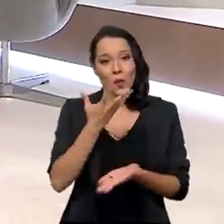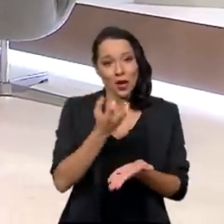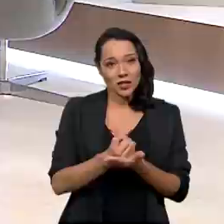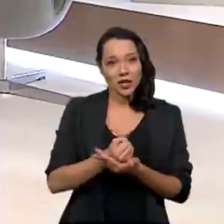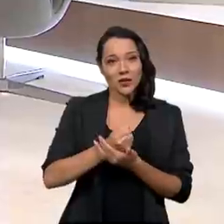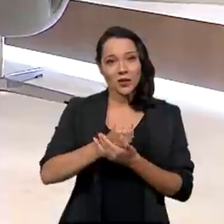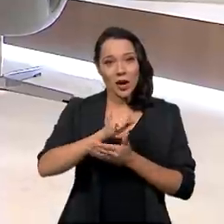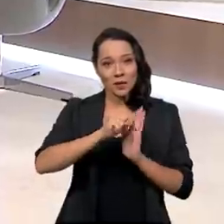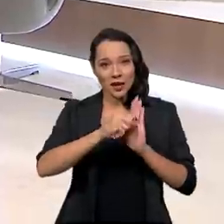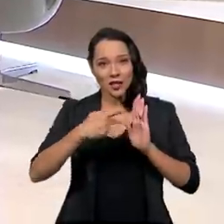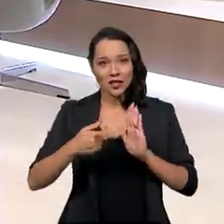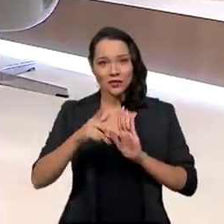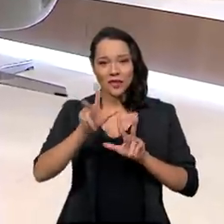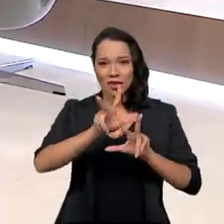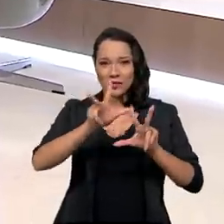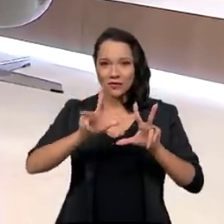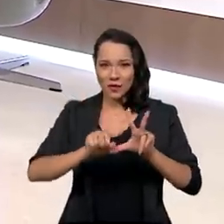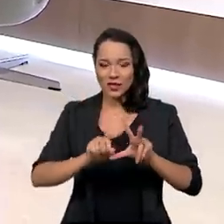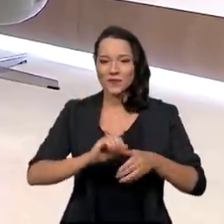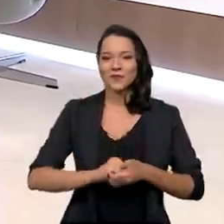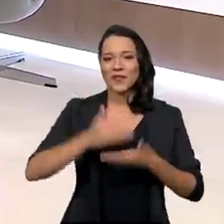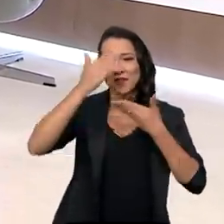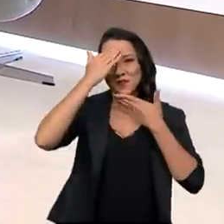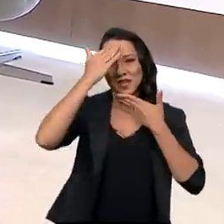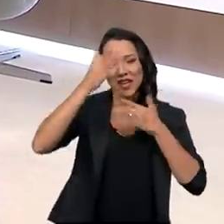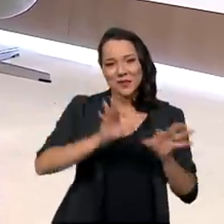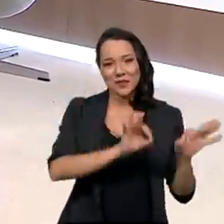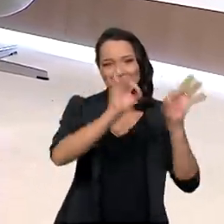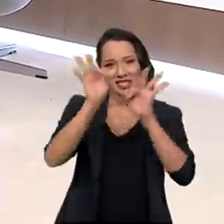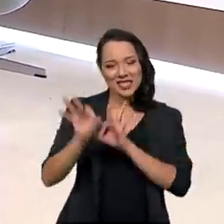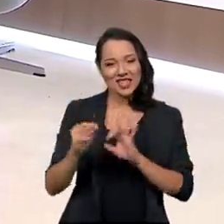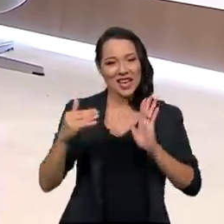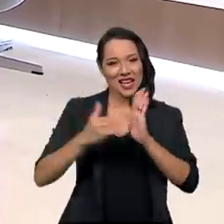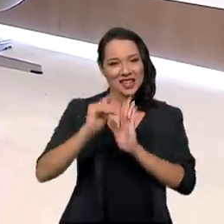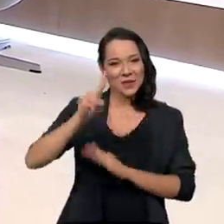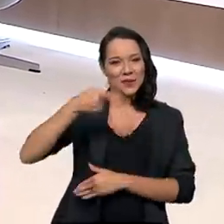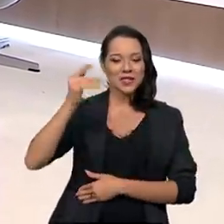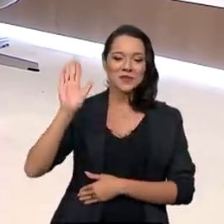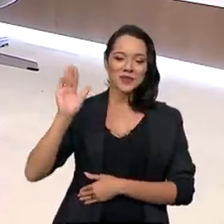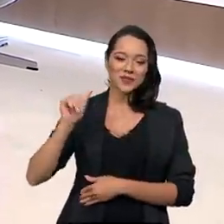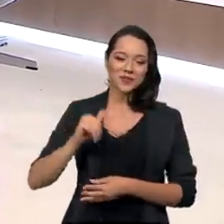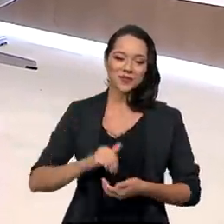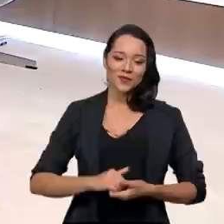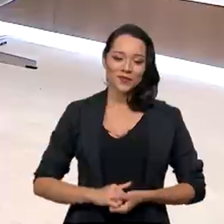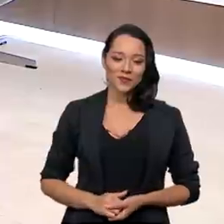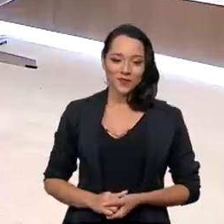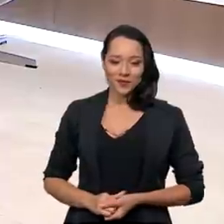ou baixando o TV Brasil Play. Obrigado por sua audiência e até o próximo programa.